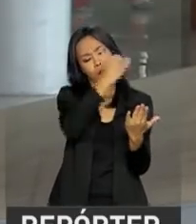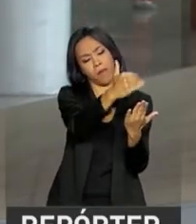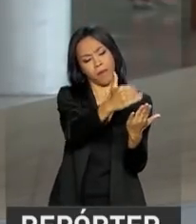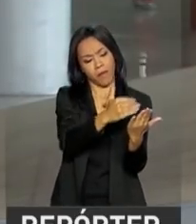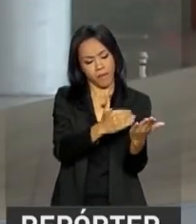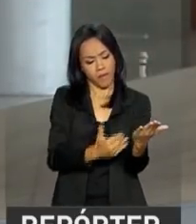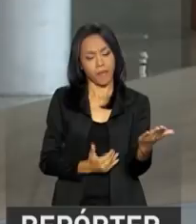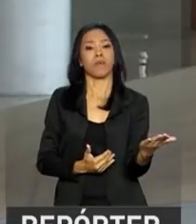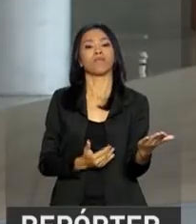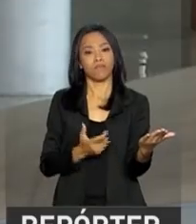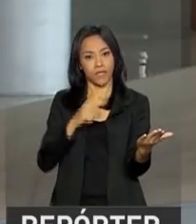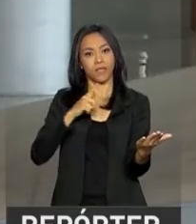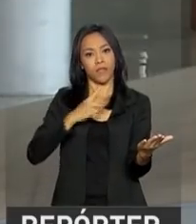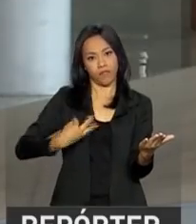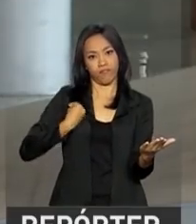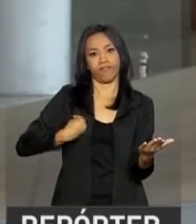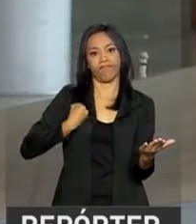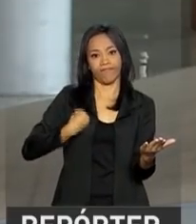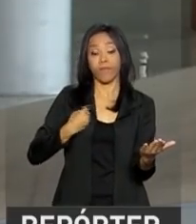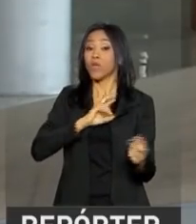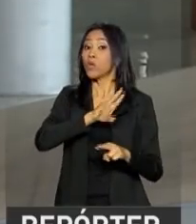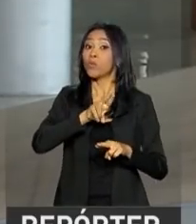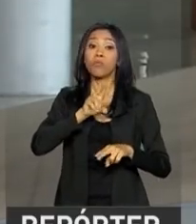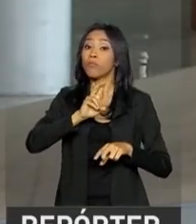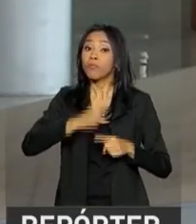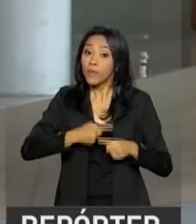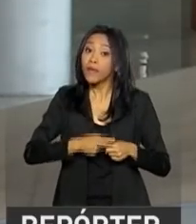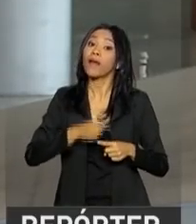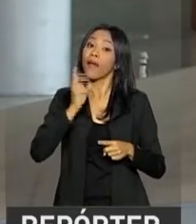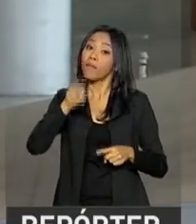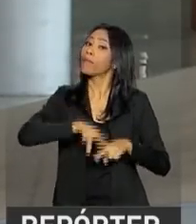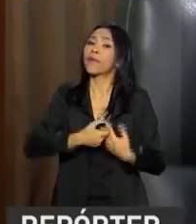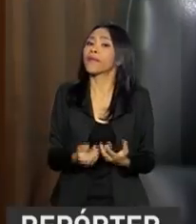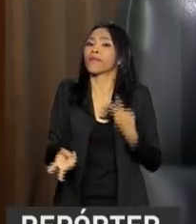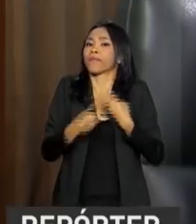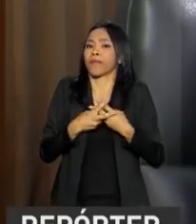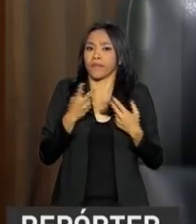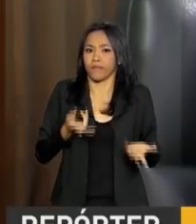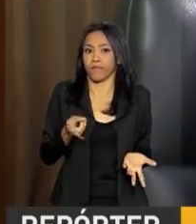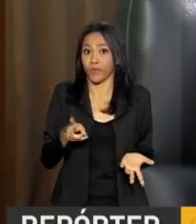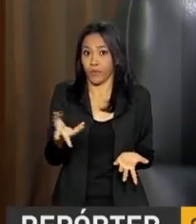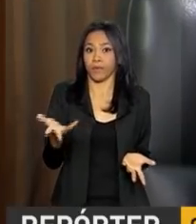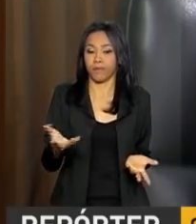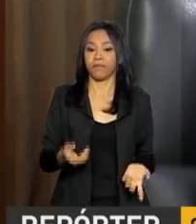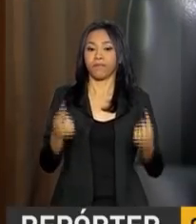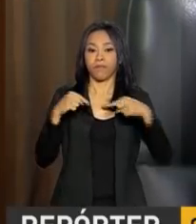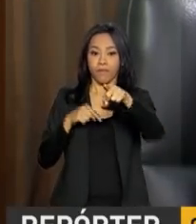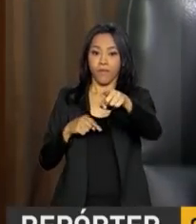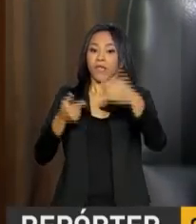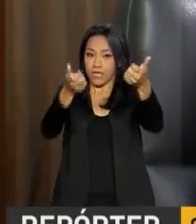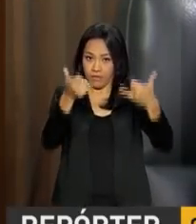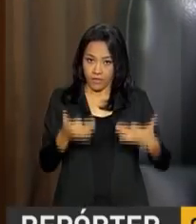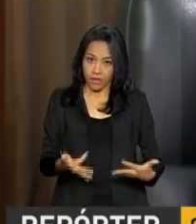quantidade exata de presos no país e o motivo pelo qual estão atrás das grades e é um momento em que a questão penitenciária